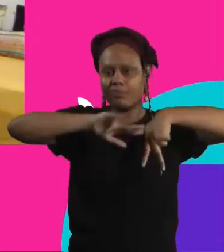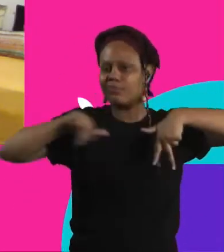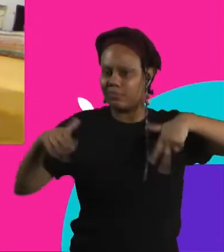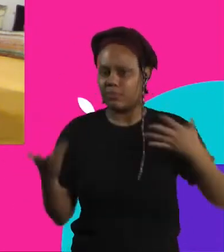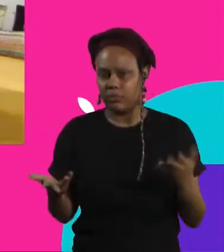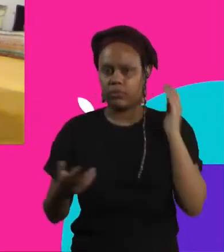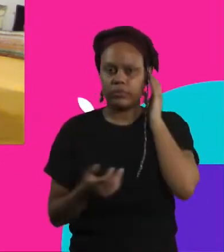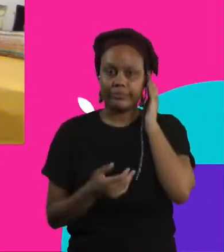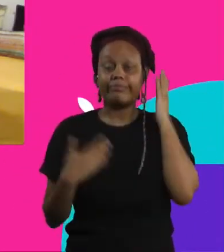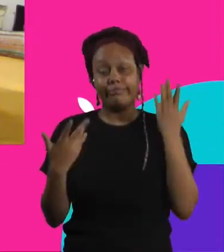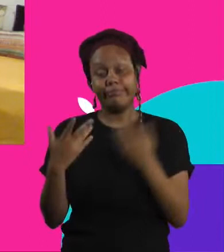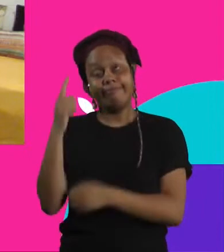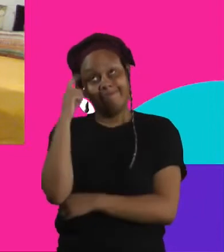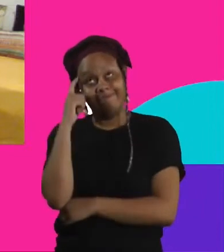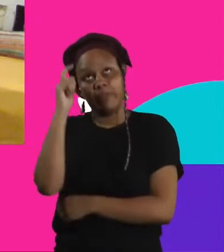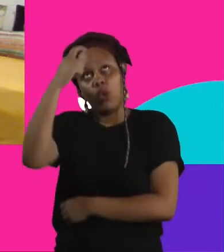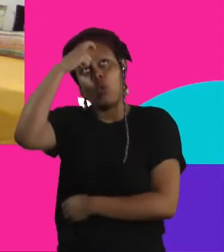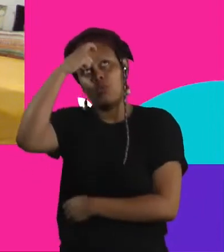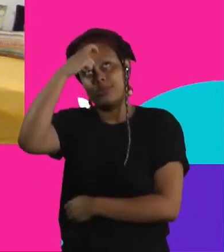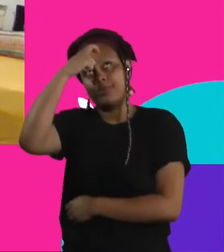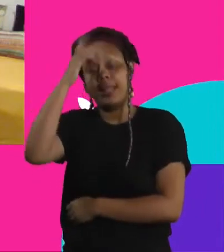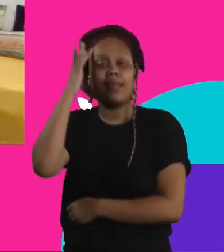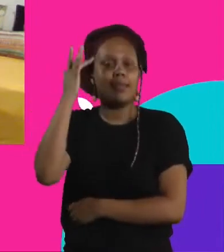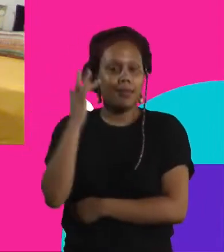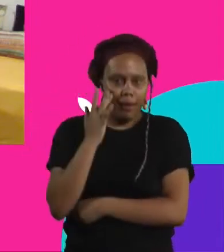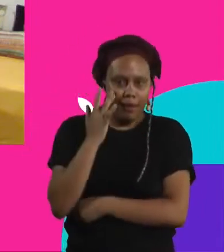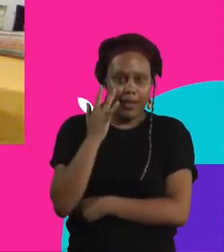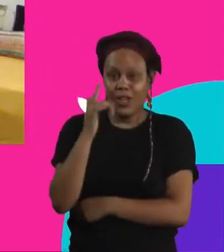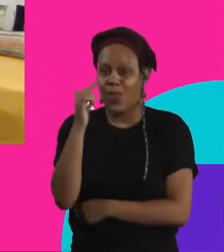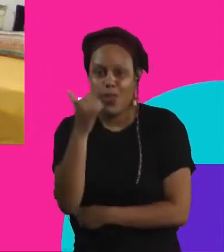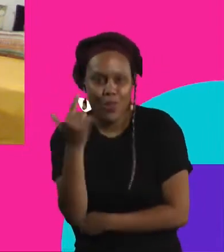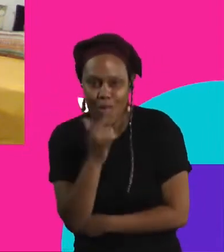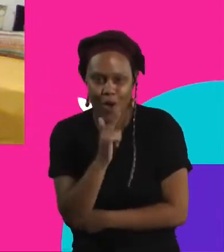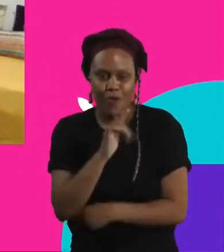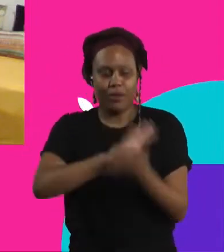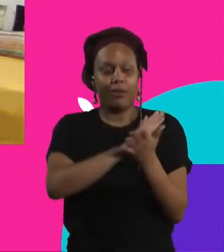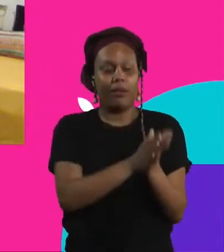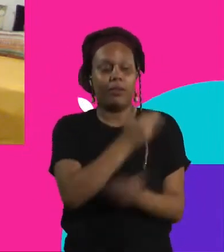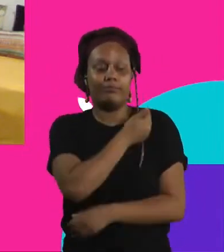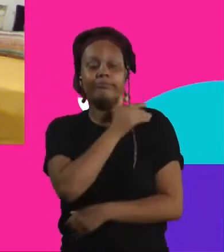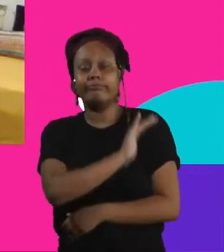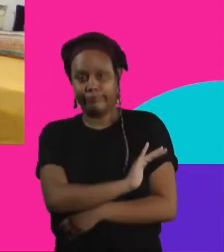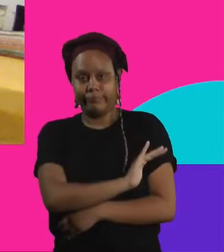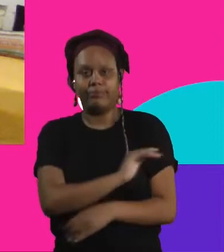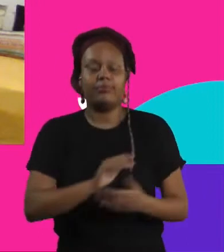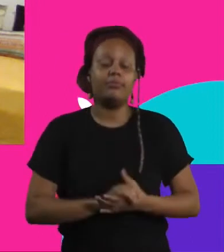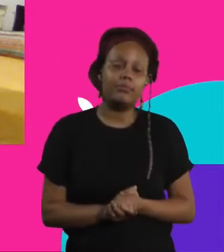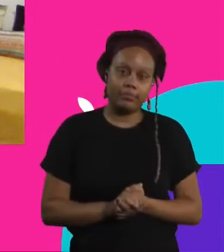viés inconsciente. Você não tem consciência. Você acha que você não tem preconceito. Você acha que não tem problema. E aí você,